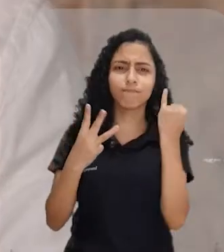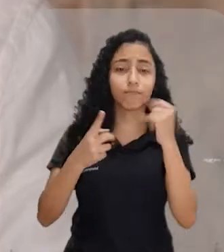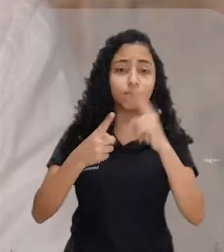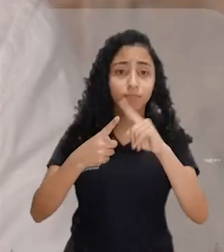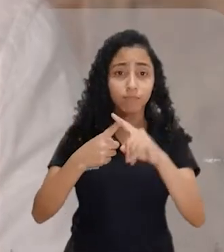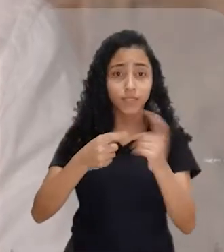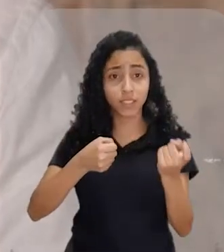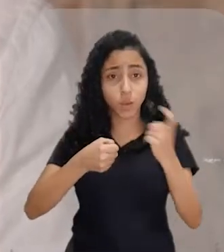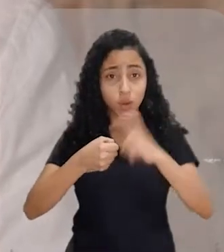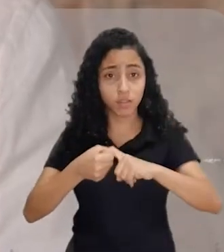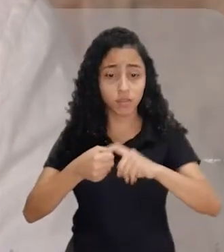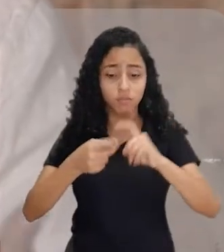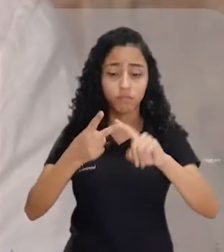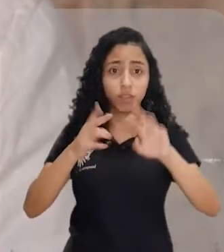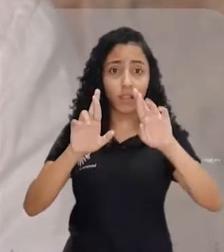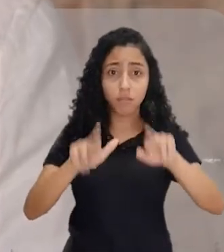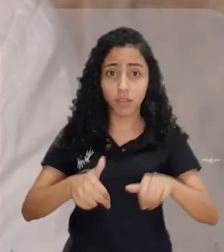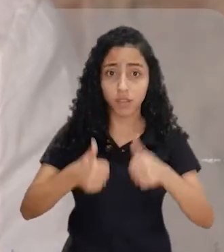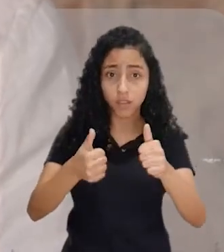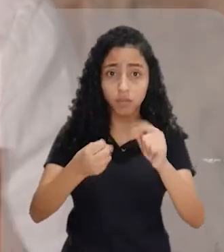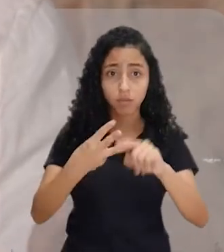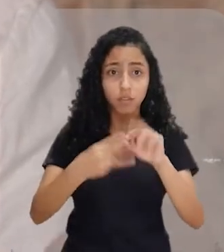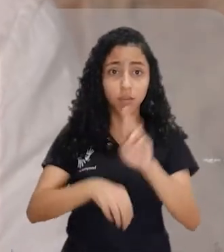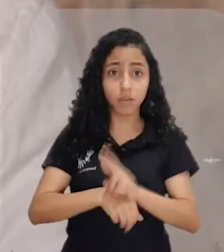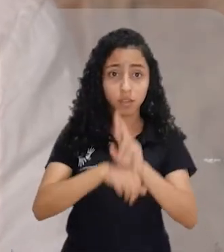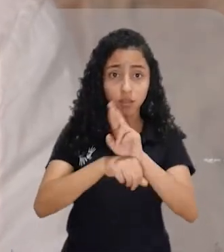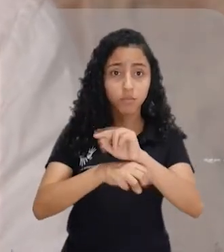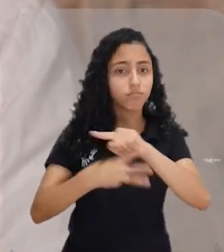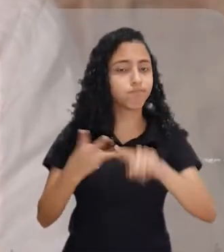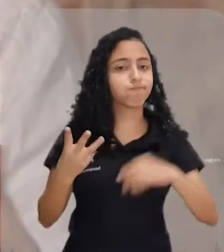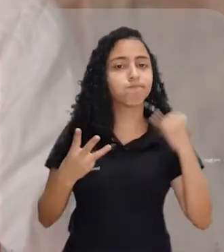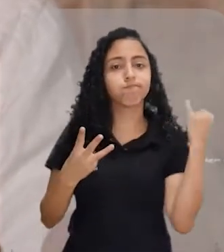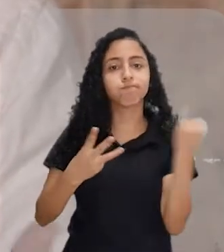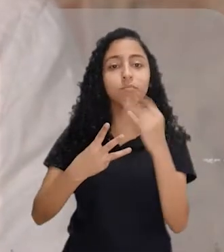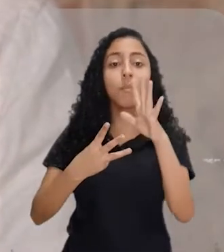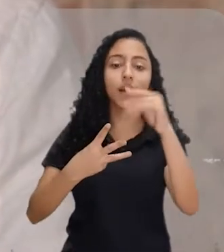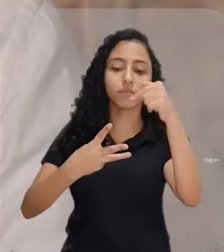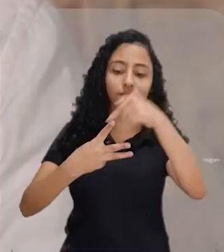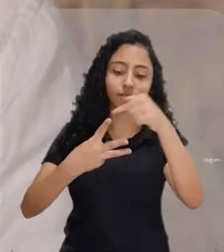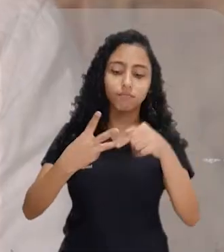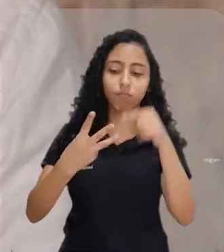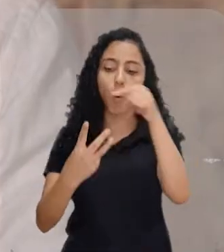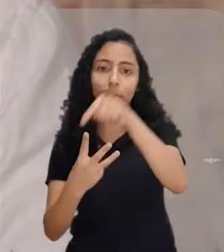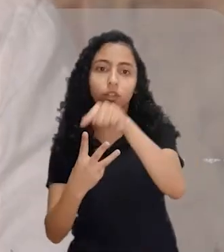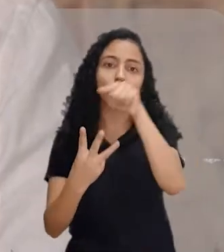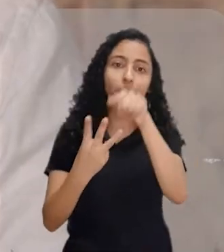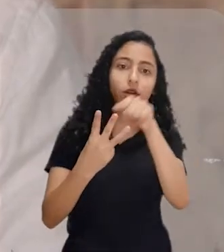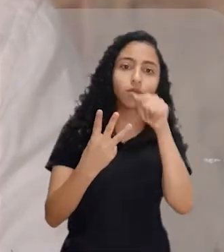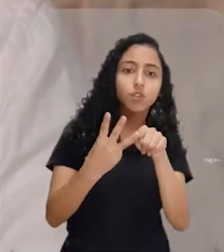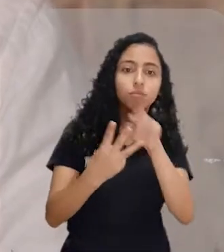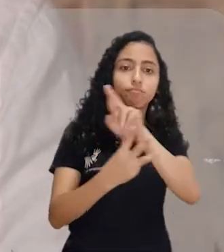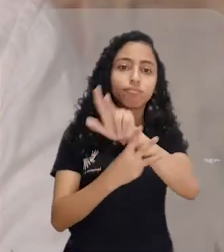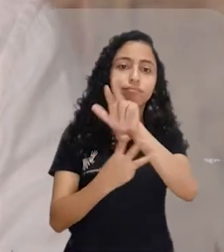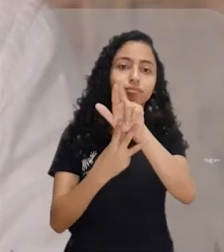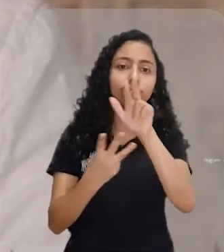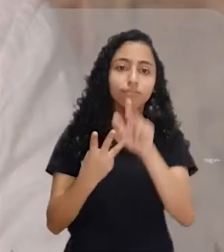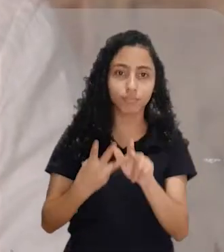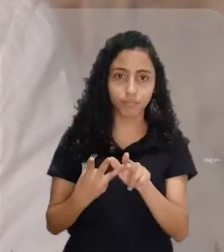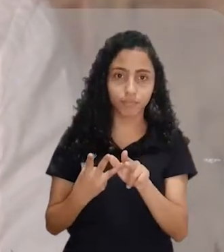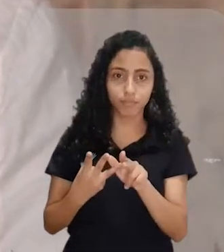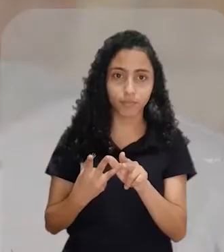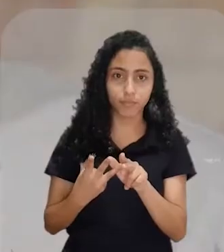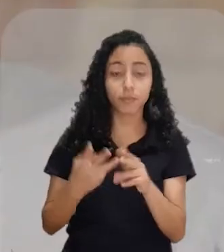técnicas são muito importantes, a restauração, a reabilitação ou a recuperação, mas elas têm objetivos diferentes.